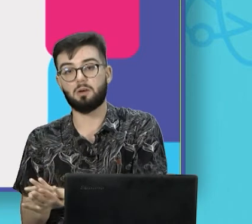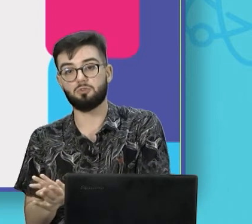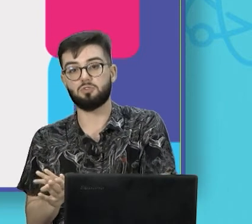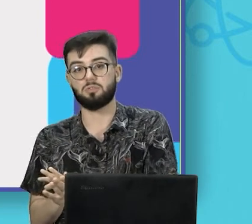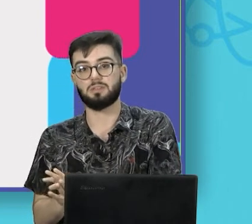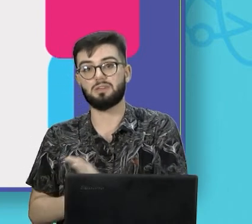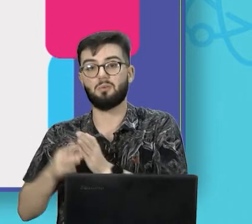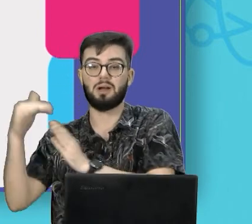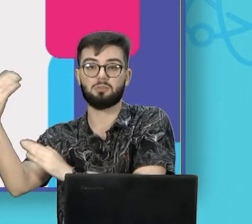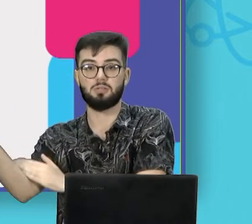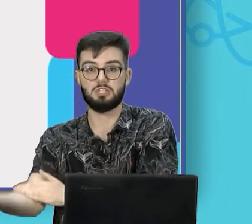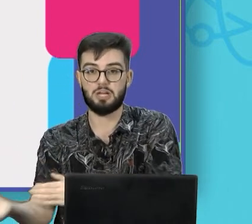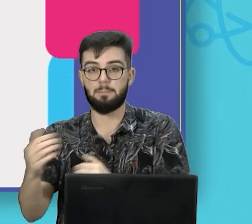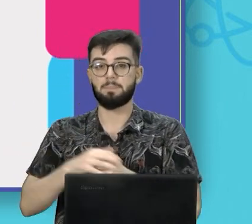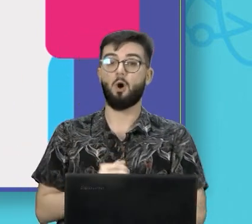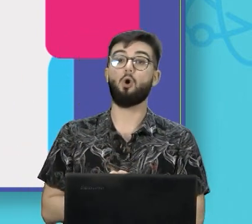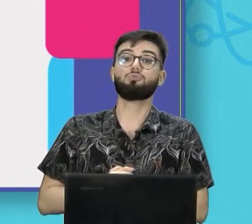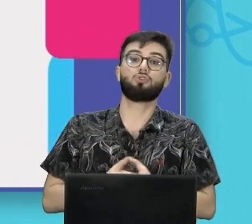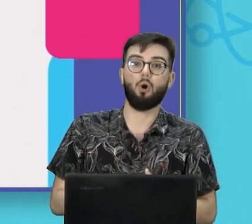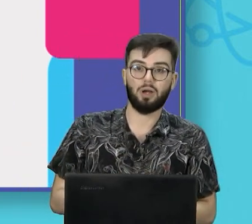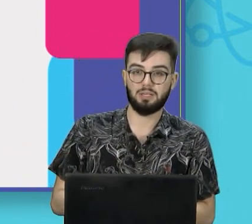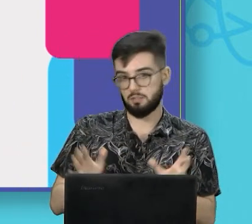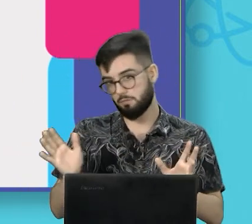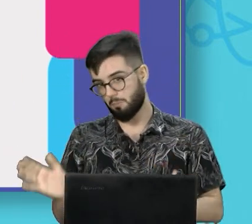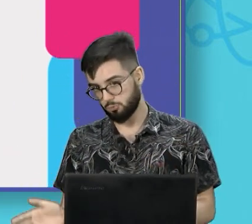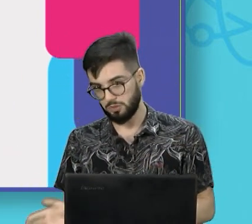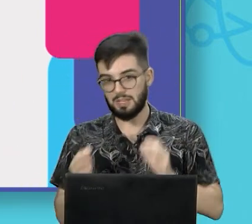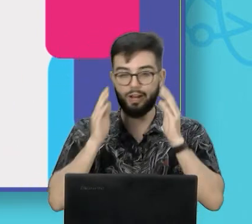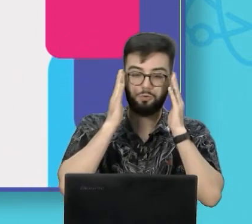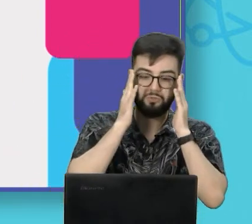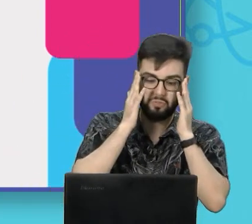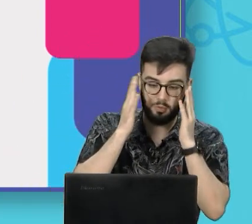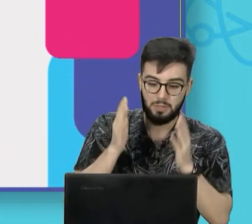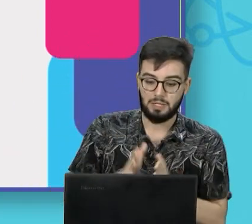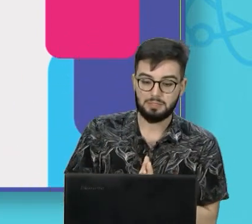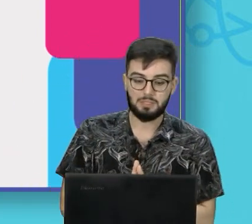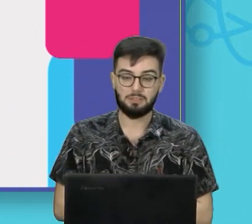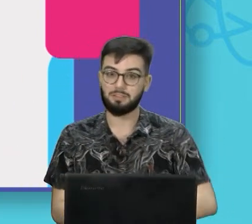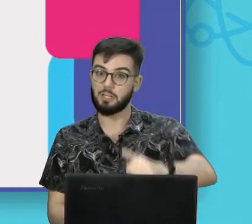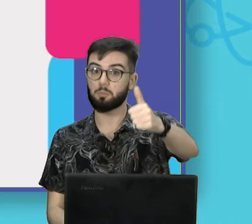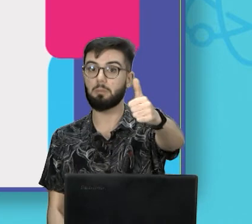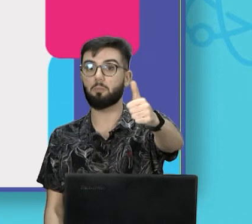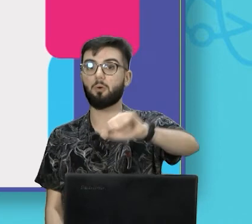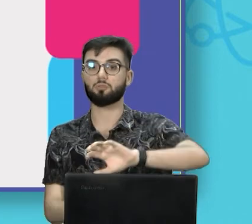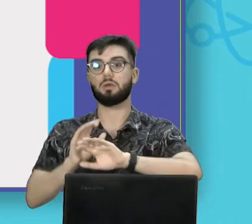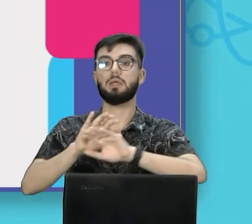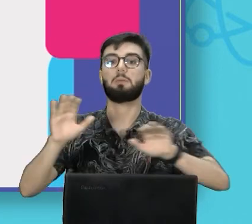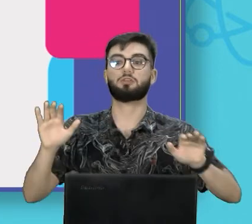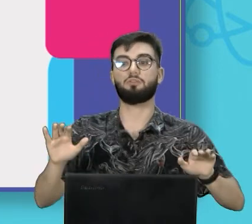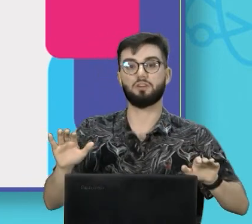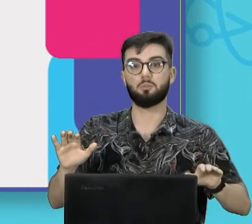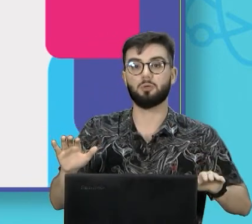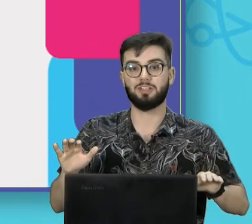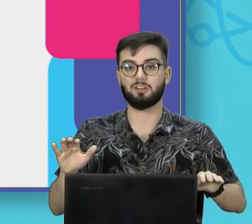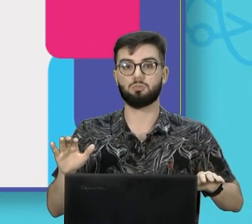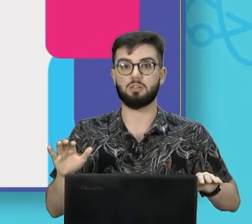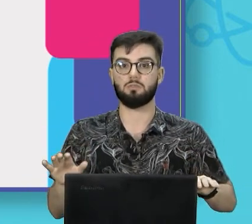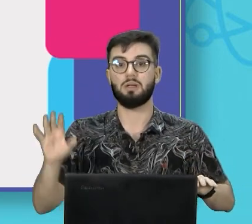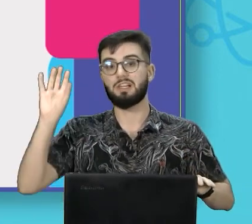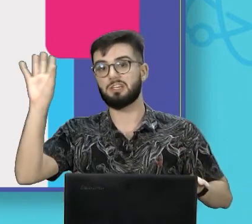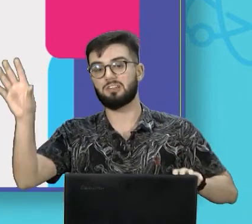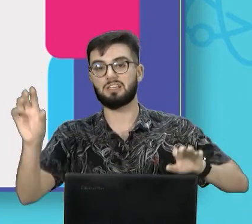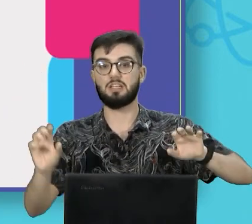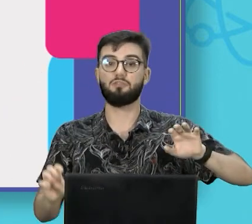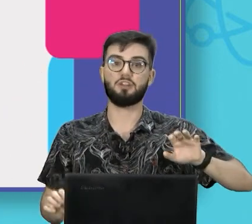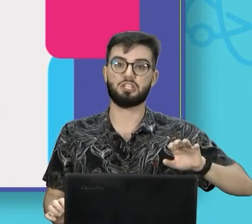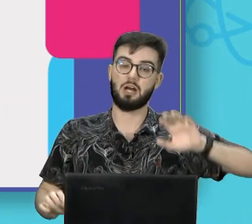E aí ele suspende a Constituição de 34 e jatos outorga de forma autoritária a construção de 37 o primeiro. Hipertrofia do Poder